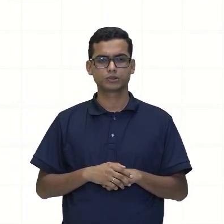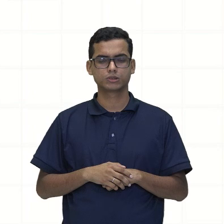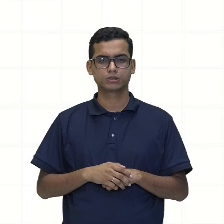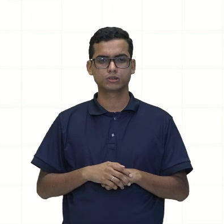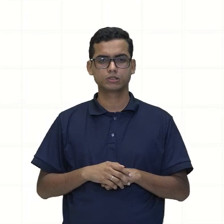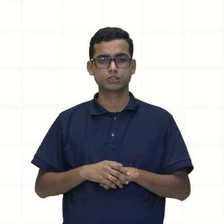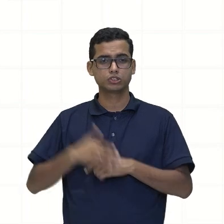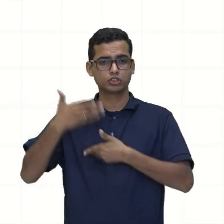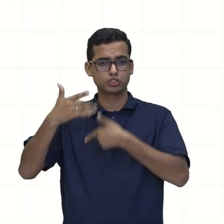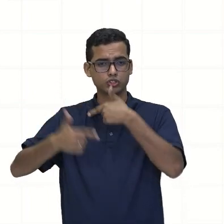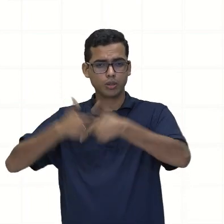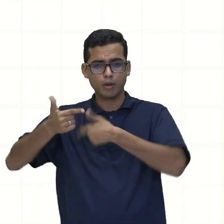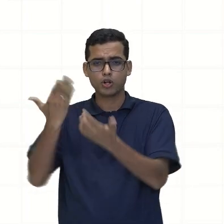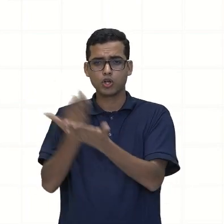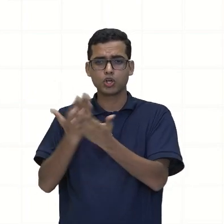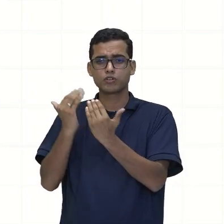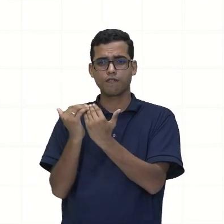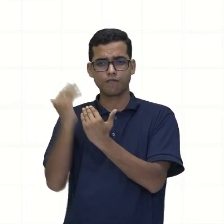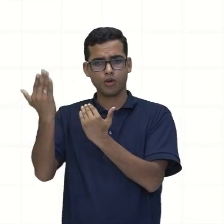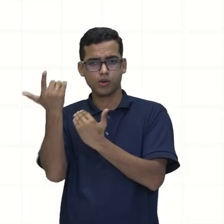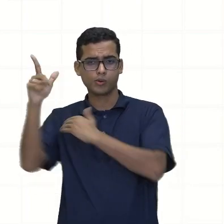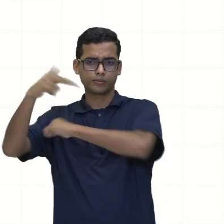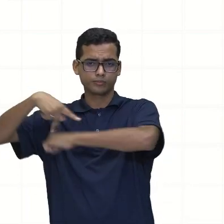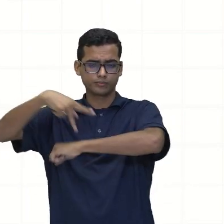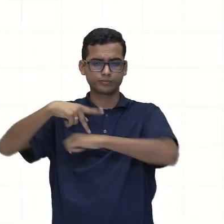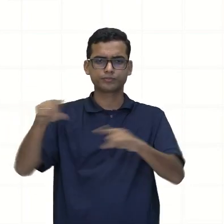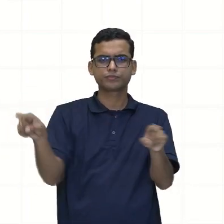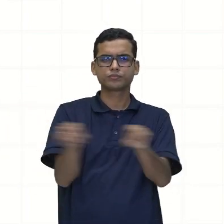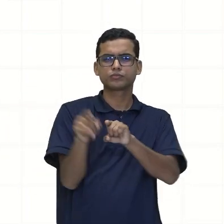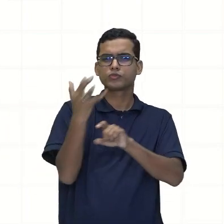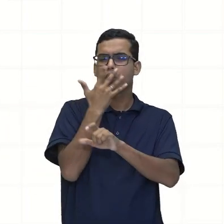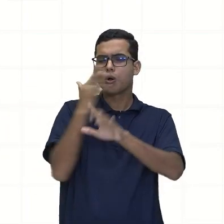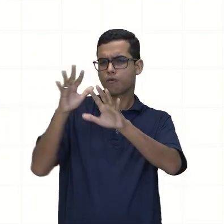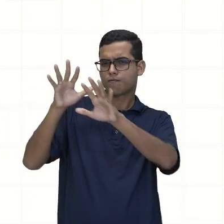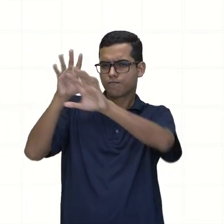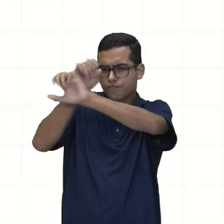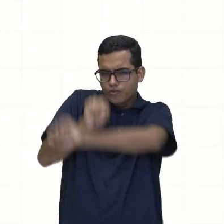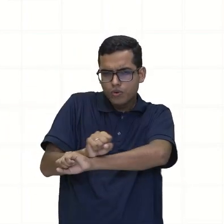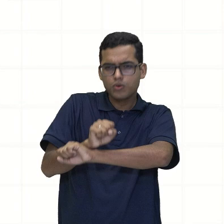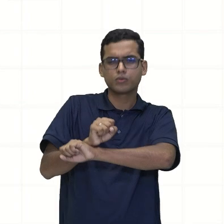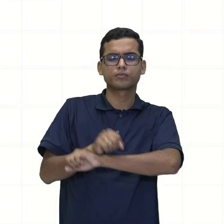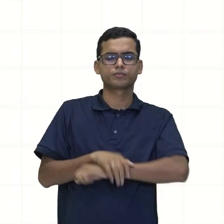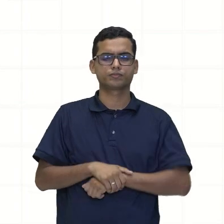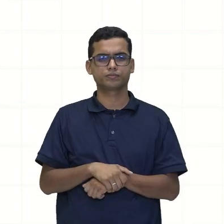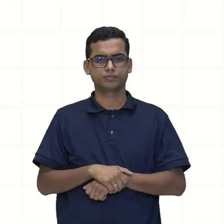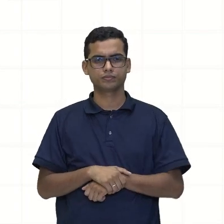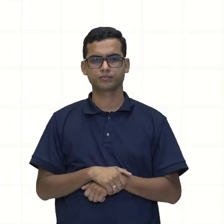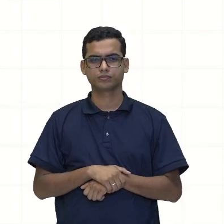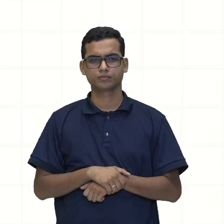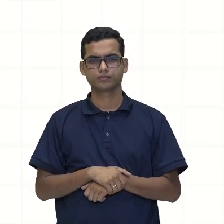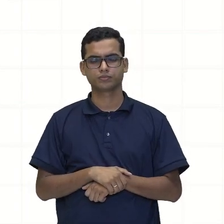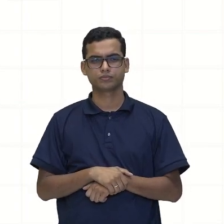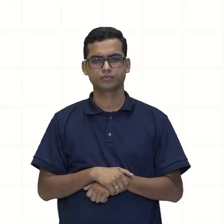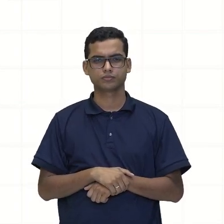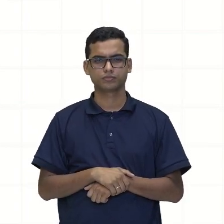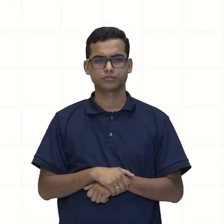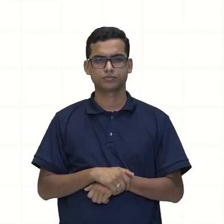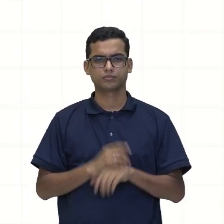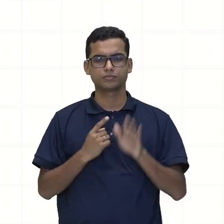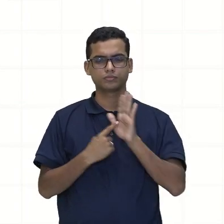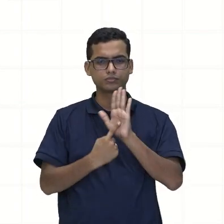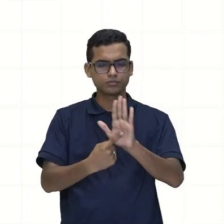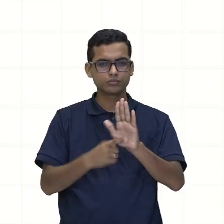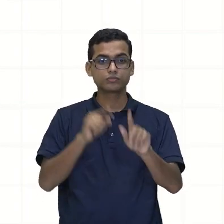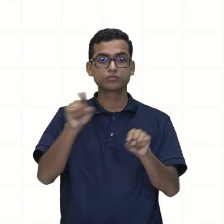os tons mais escuros do mapa, né, dos países com tom mais escuro, eles vão indicar aqui, né, que tem